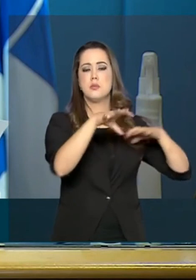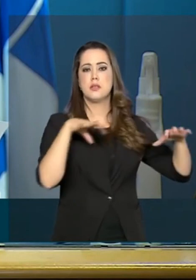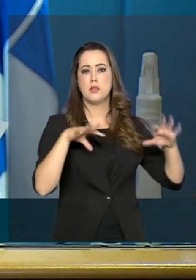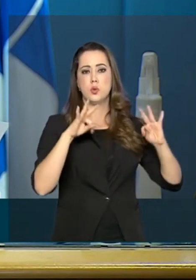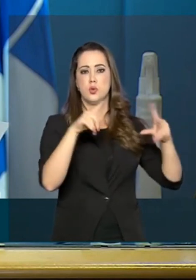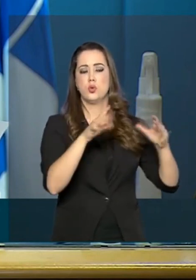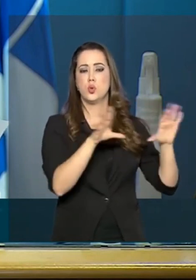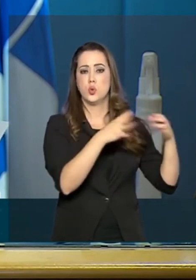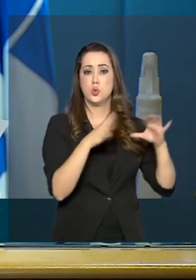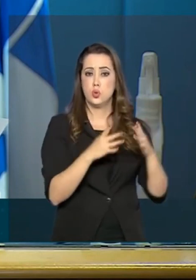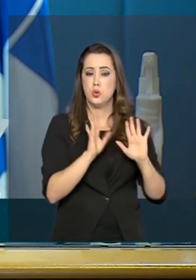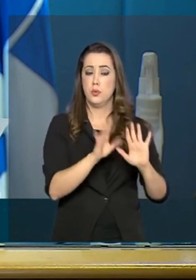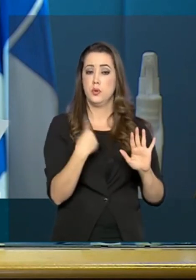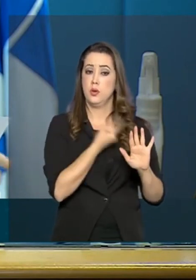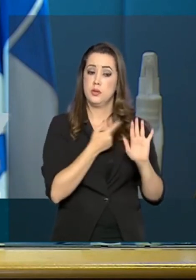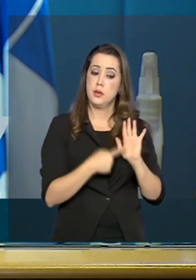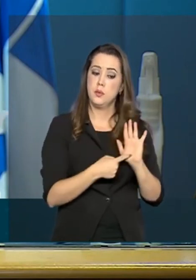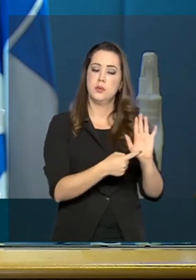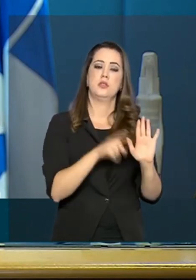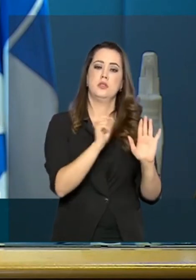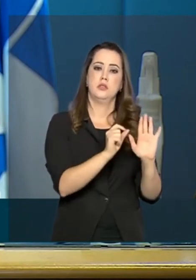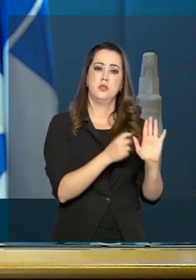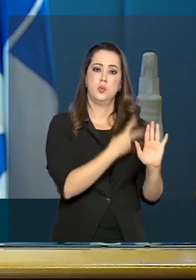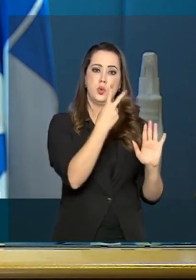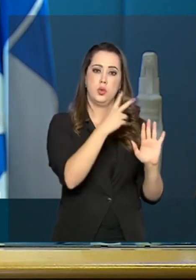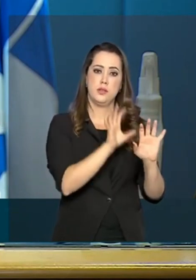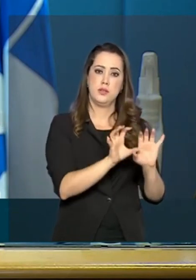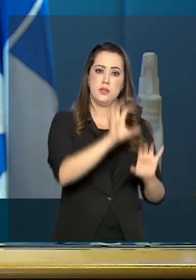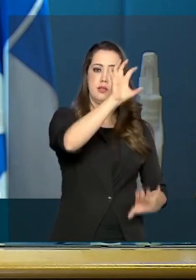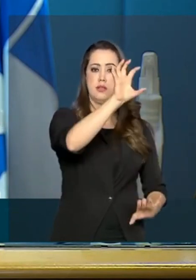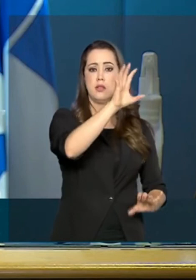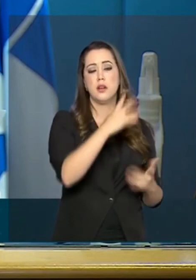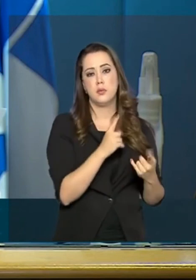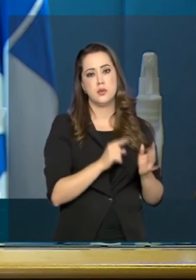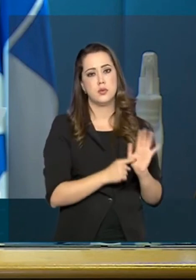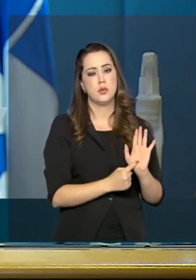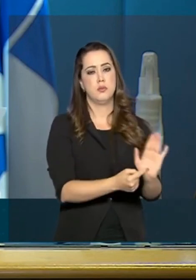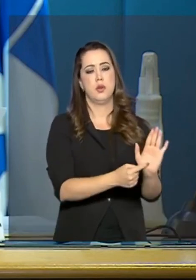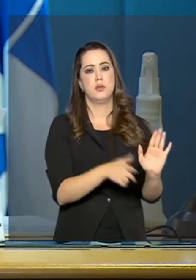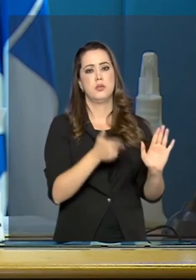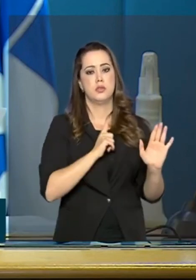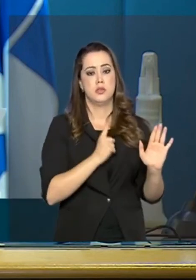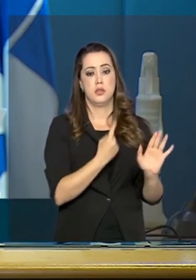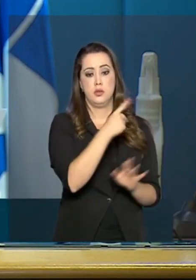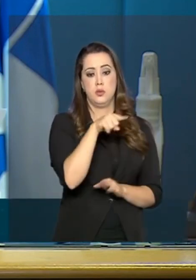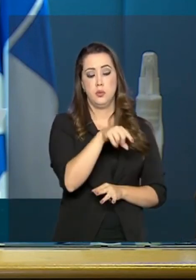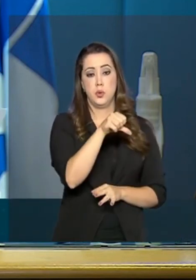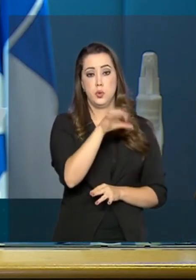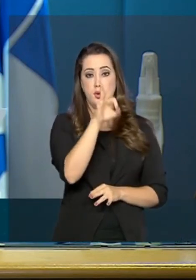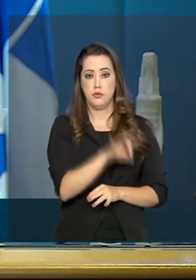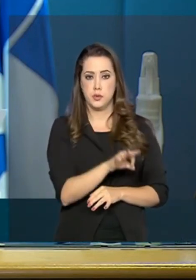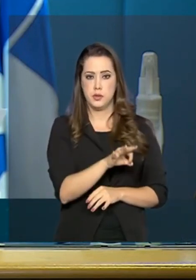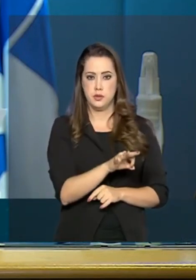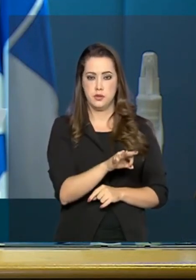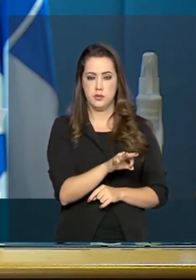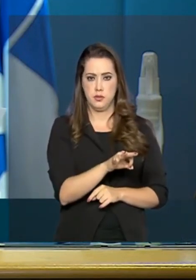de todas as categorias. Nós apresentamos os 2 extremos, o que mostra que nós temos 1,9%, ou seja,